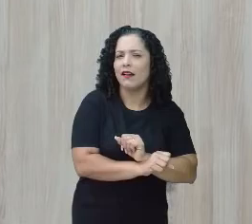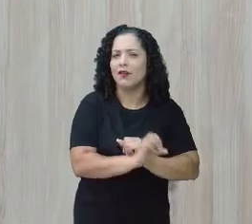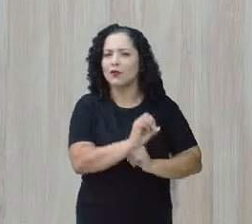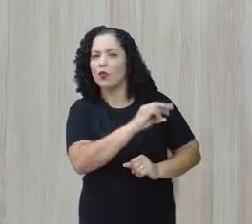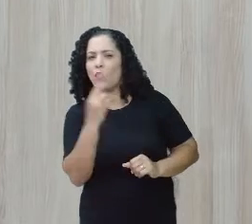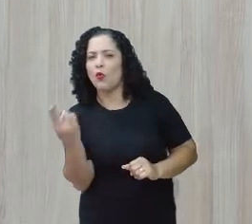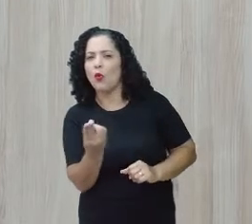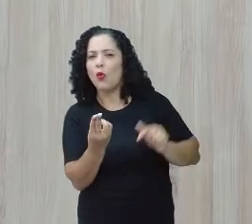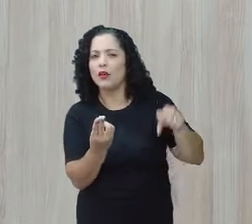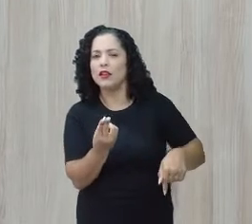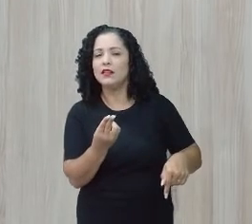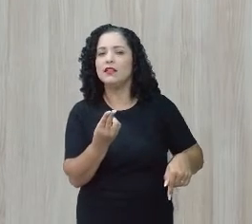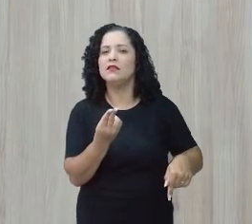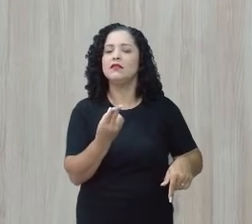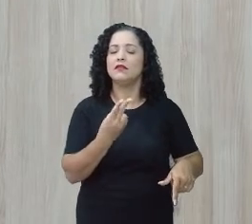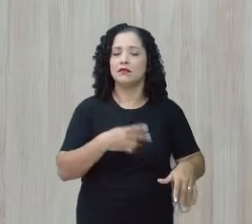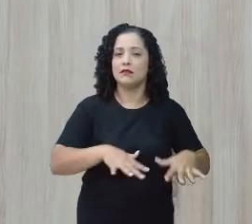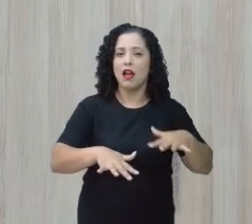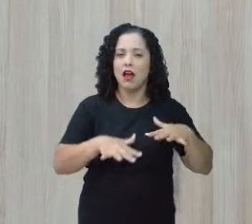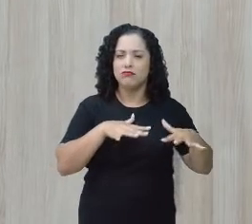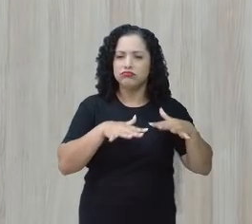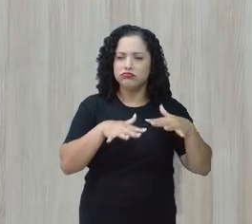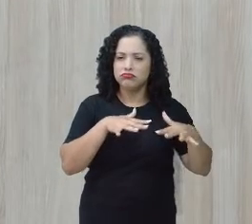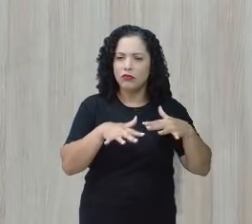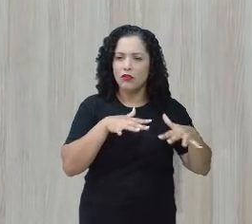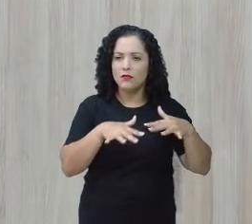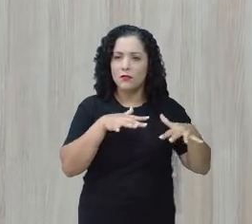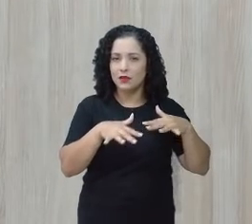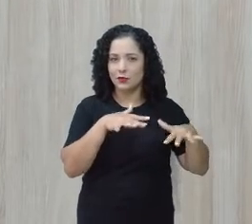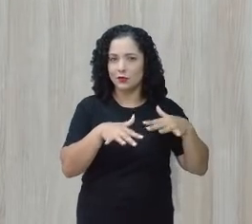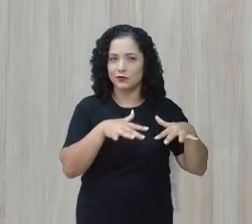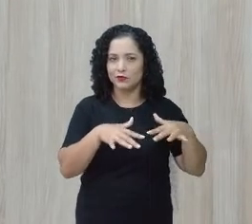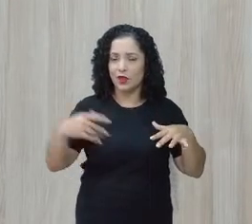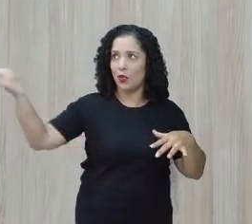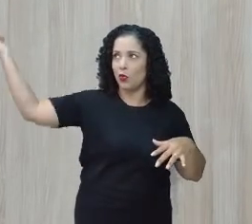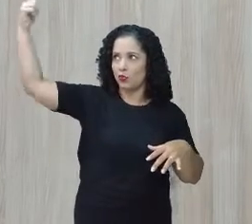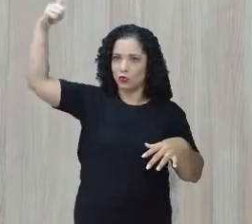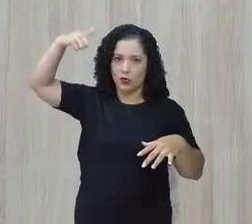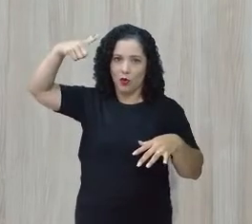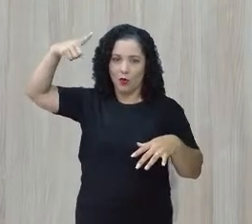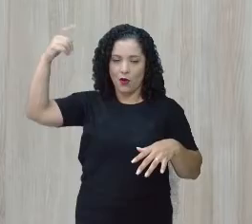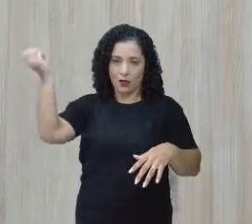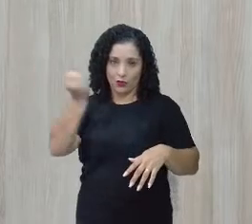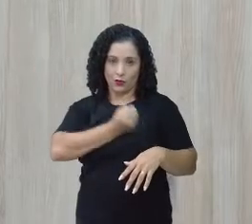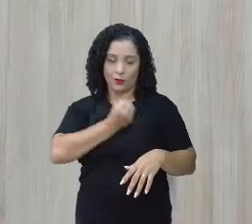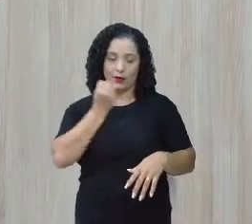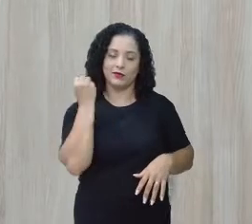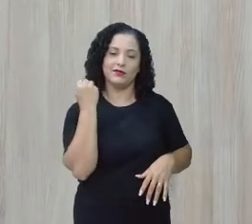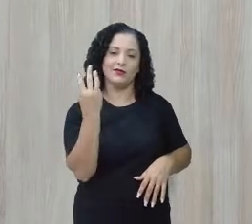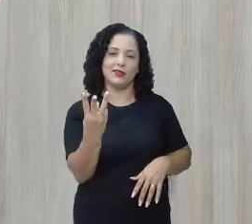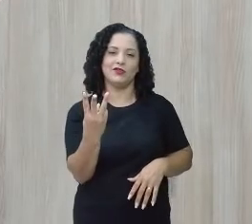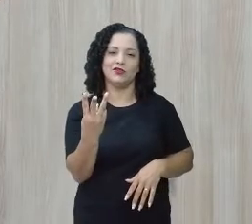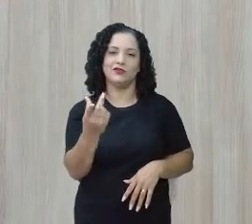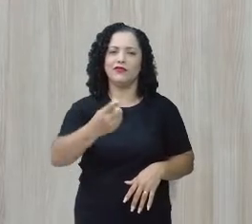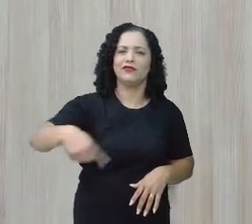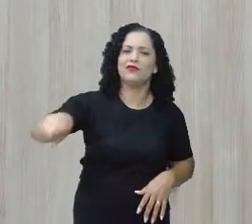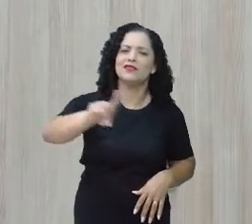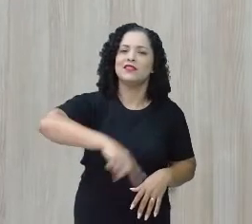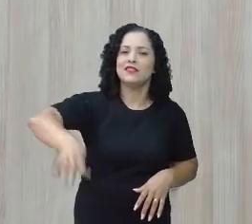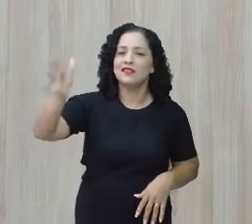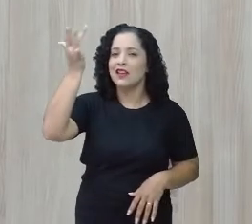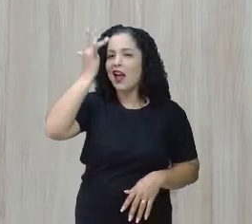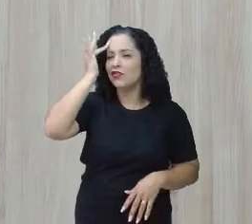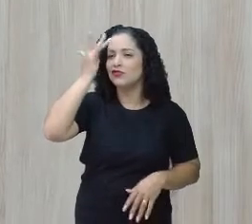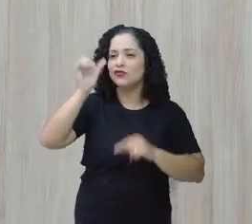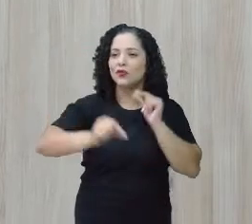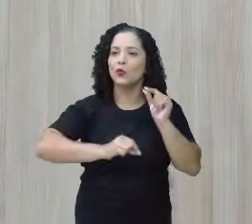movimento em relação ao sol? Então, aí é a questão 3. Coloquem aí na questão 3 o que vocês acham em